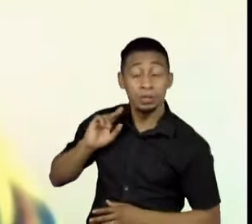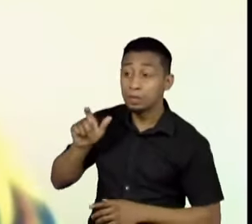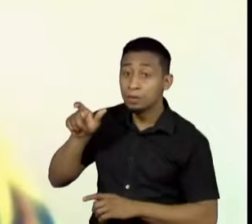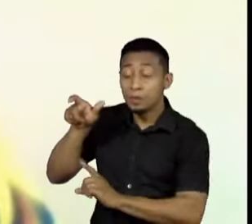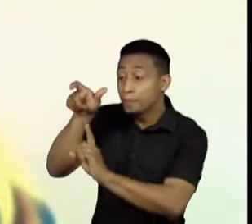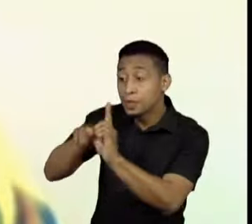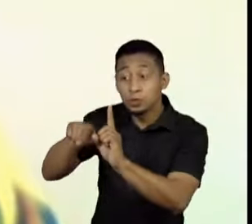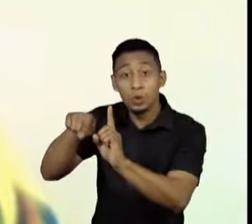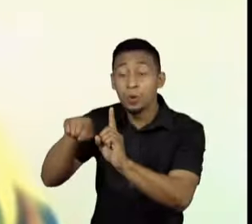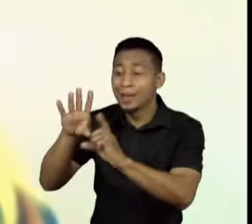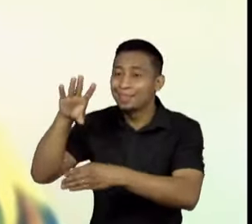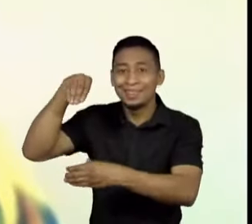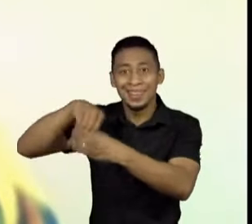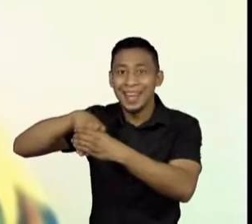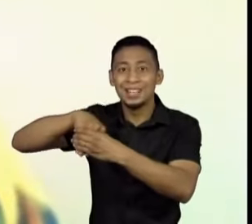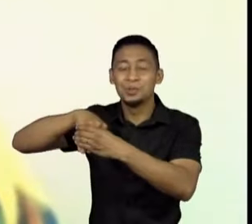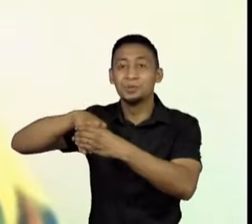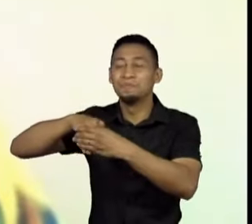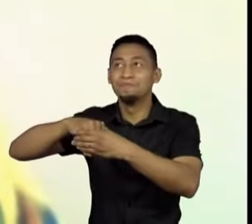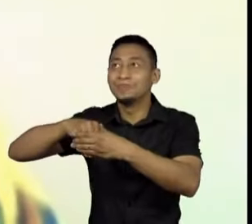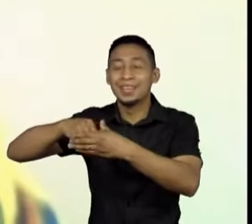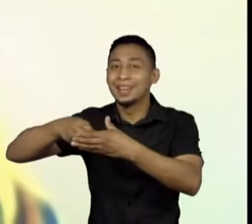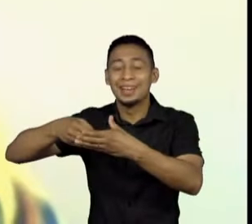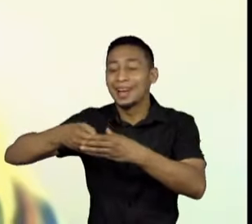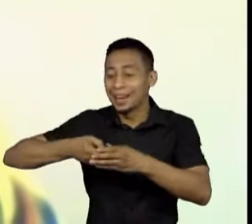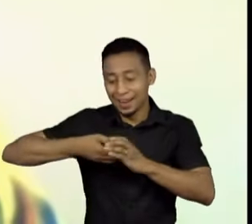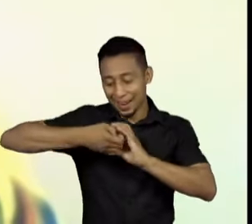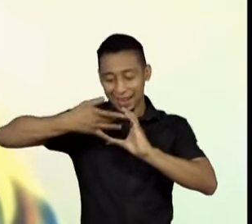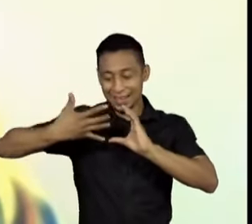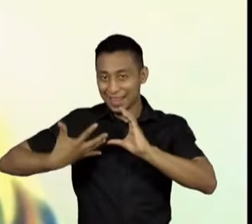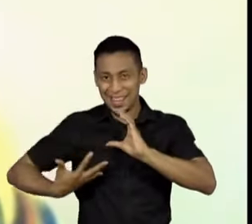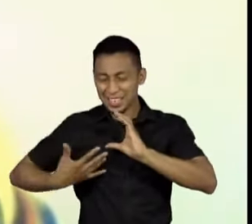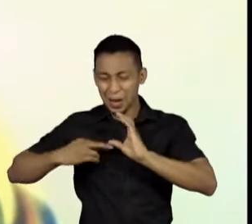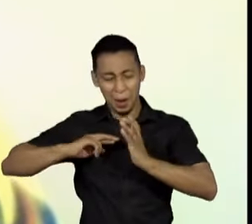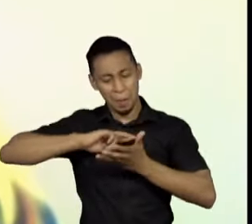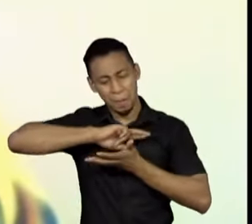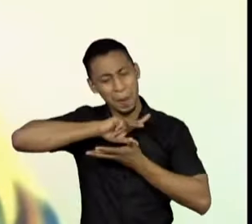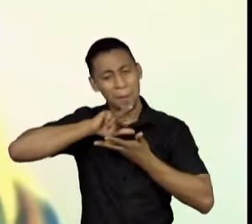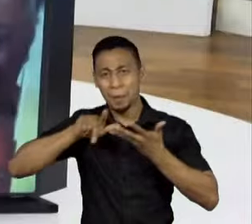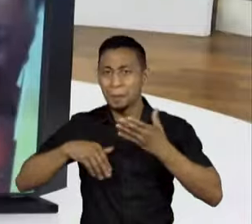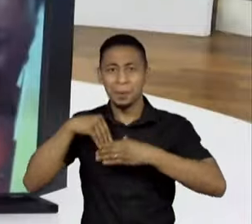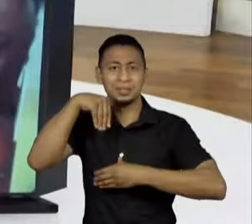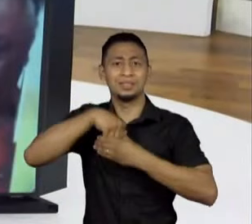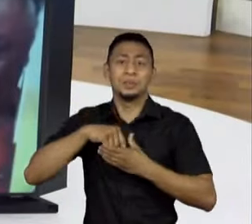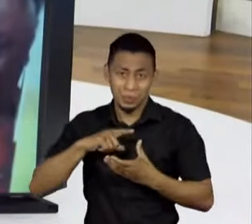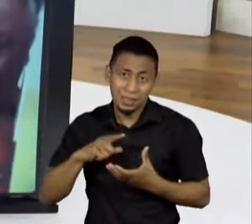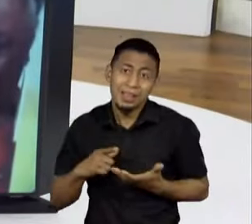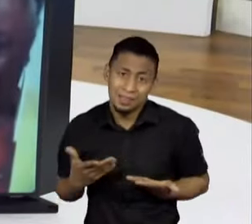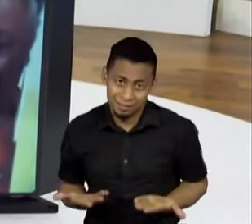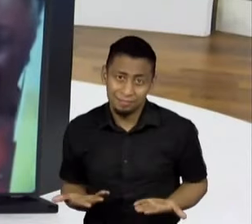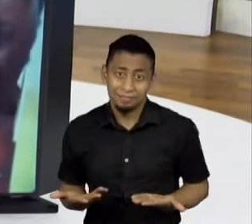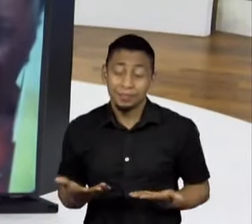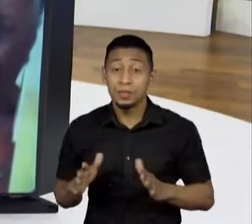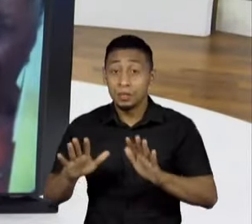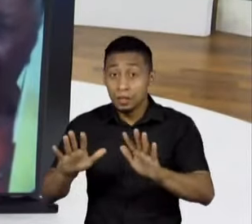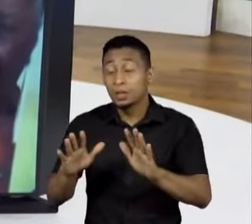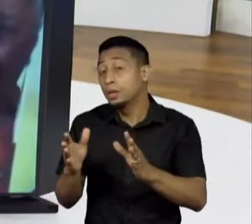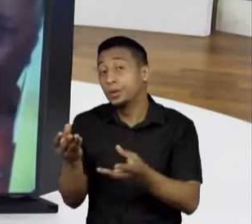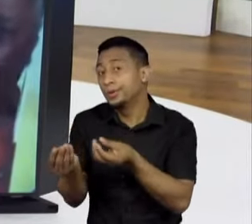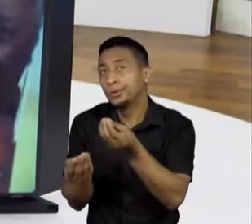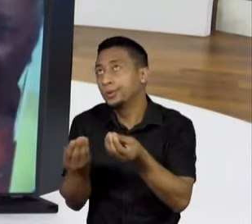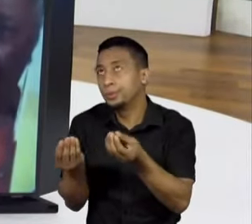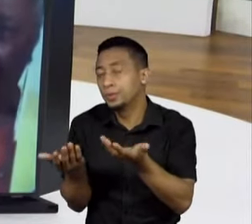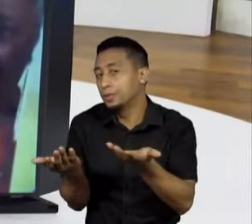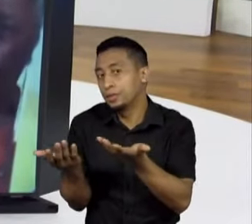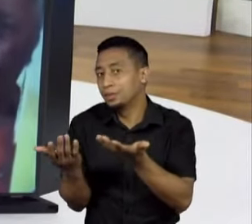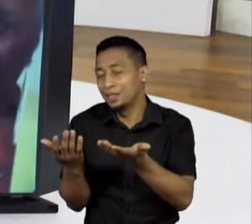ser lida de várias formas. Agora, o que, que a gente pensa também nessa maneira que a gente